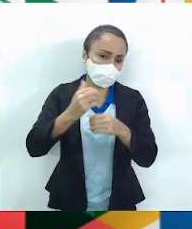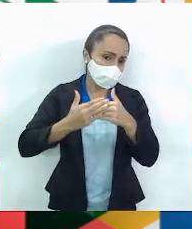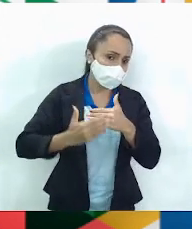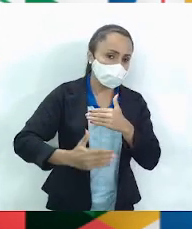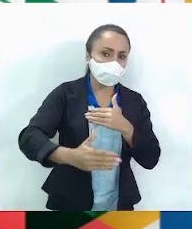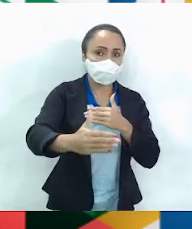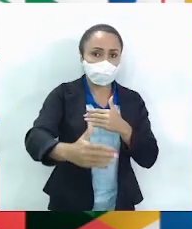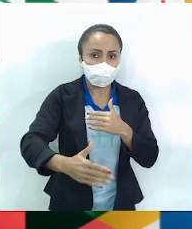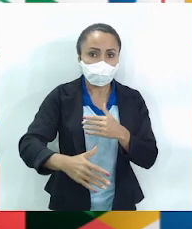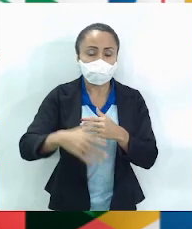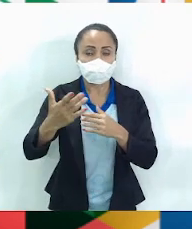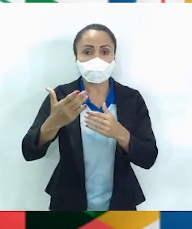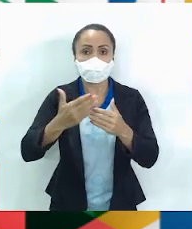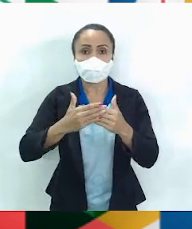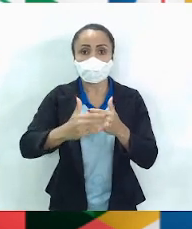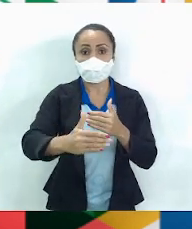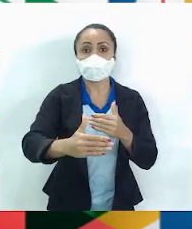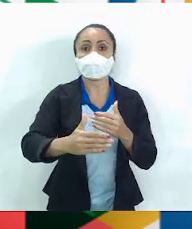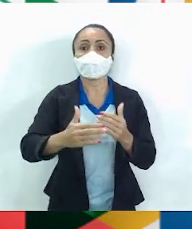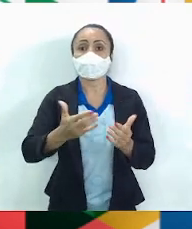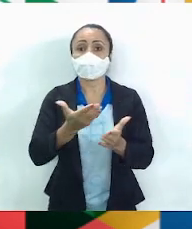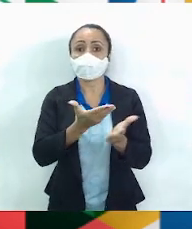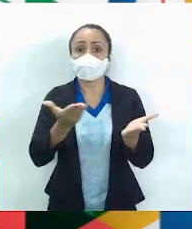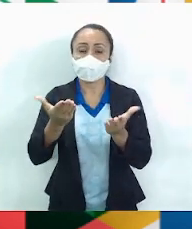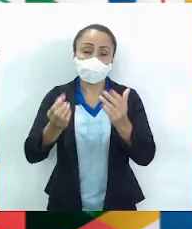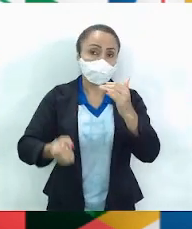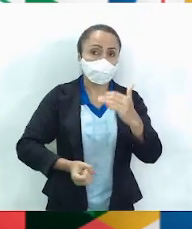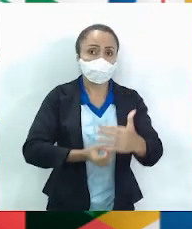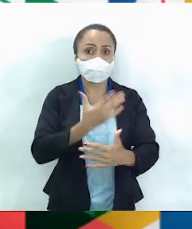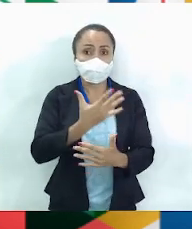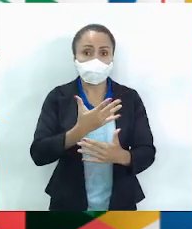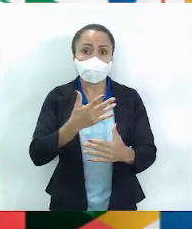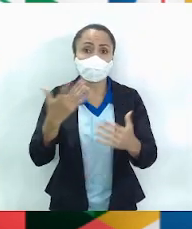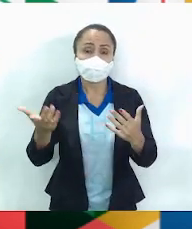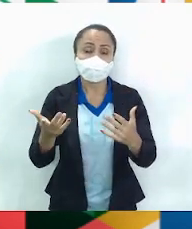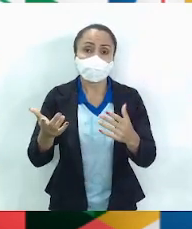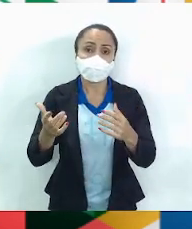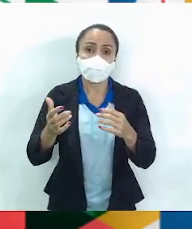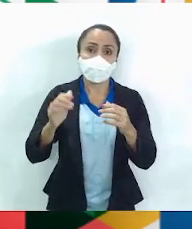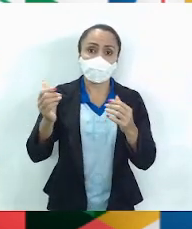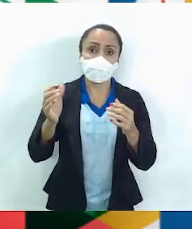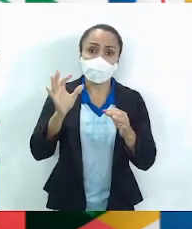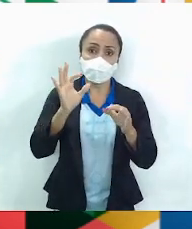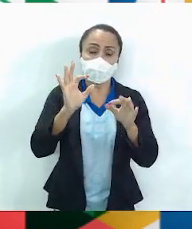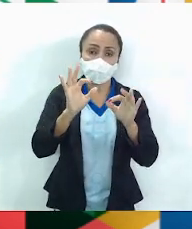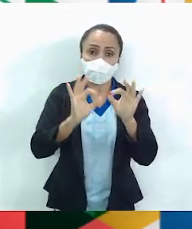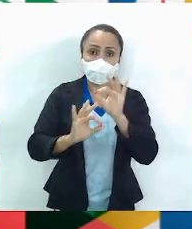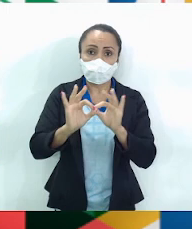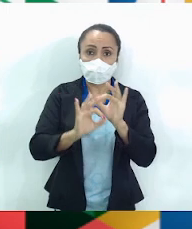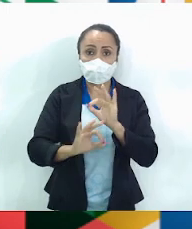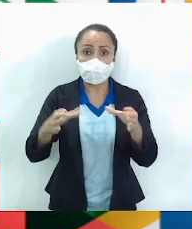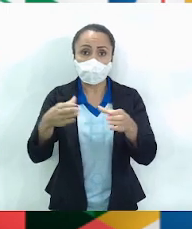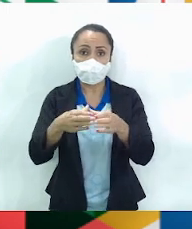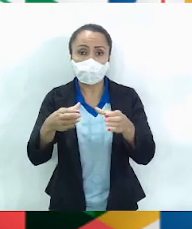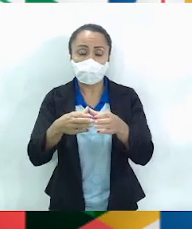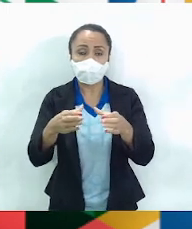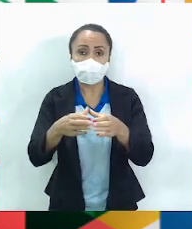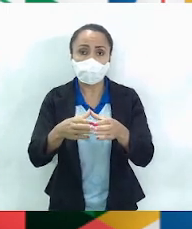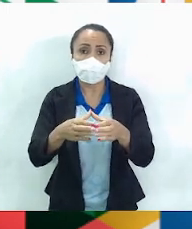parte desses fundamentalistas fundou uma organização terrorista conhecida como